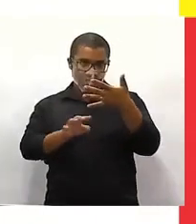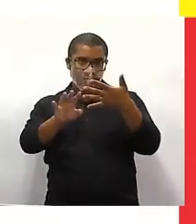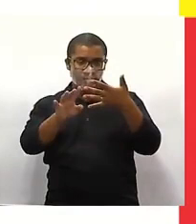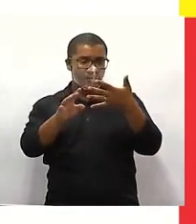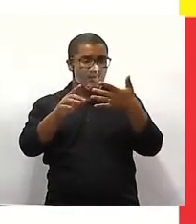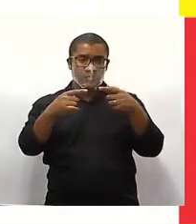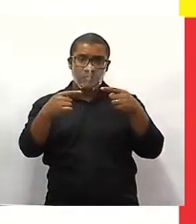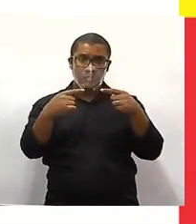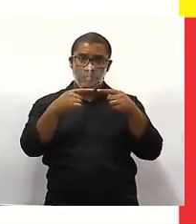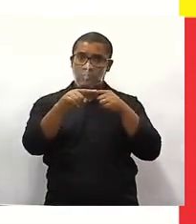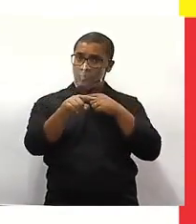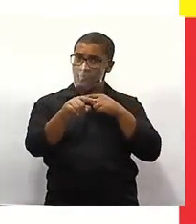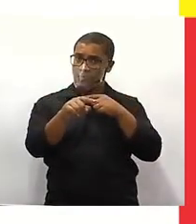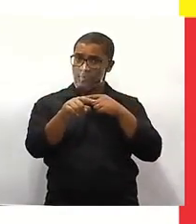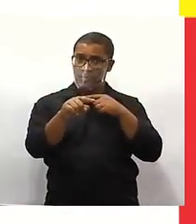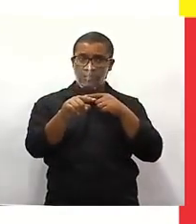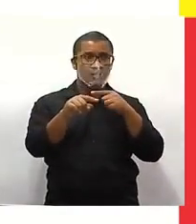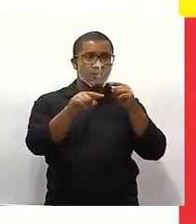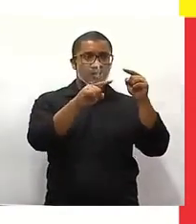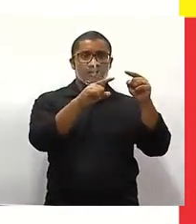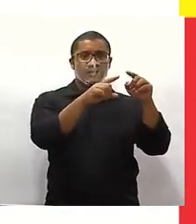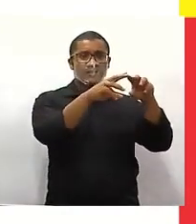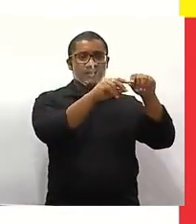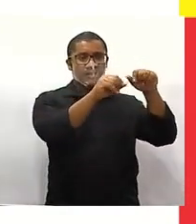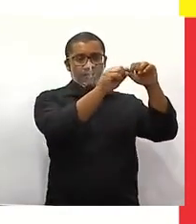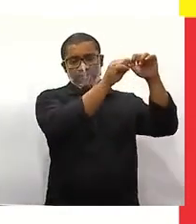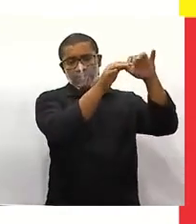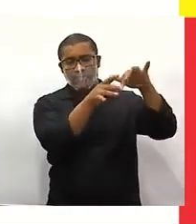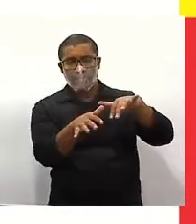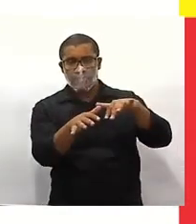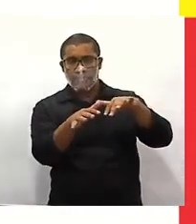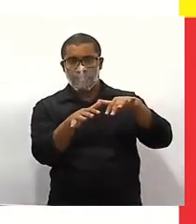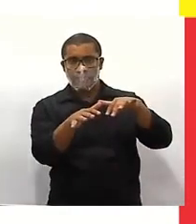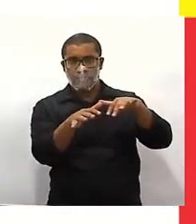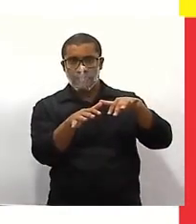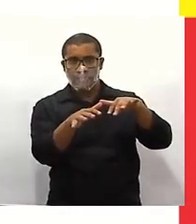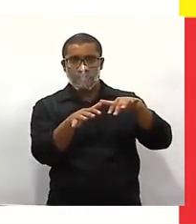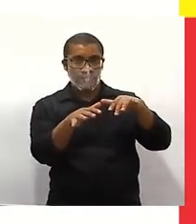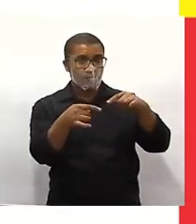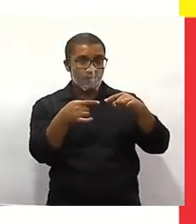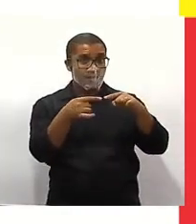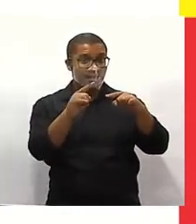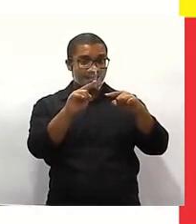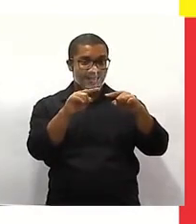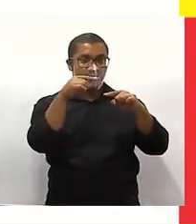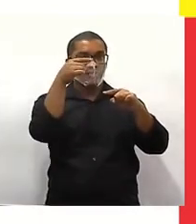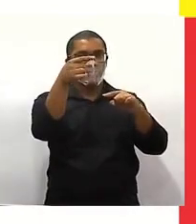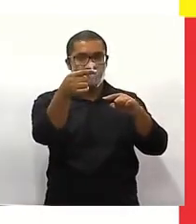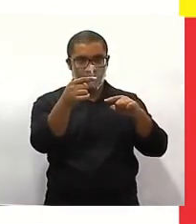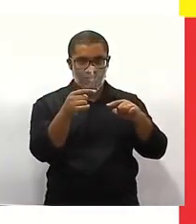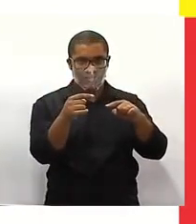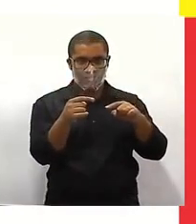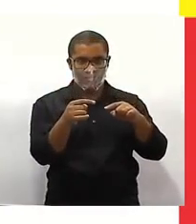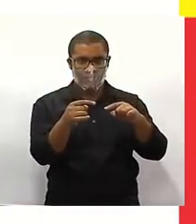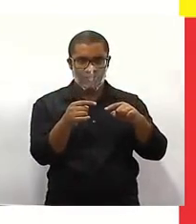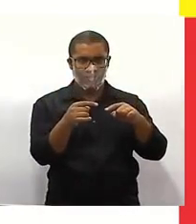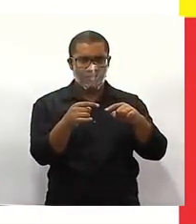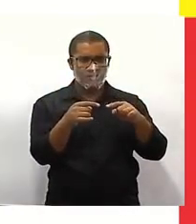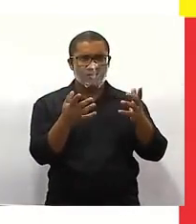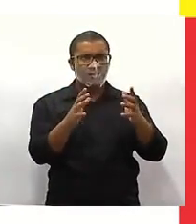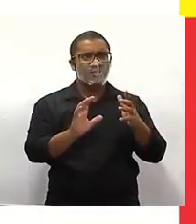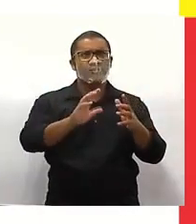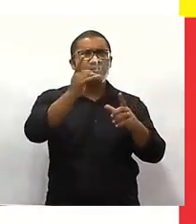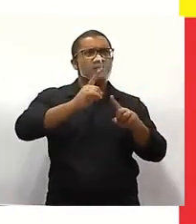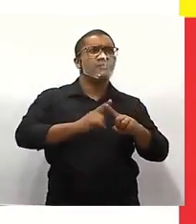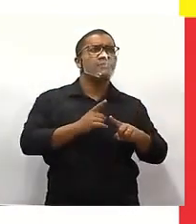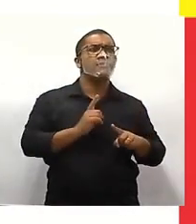da barreira, tá? Então ele quer saber o depois, não quer saber o que vai acontecer, o que causou a queda